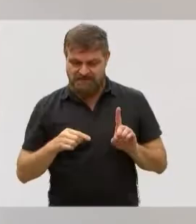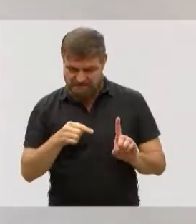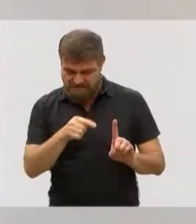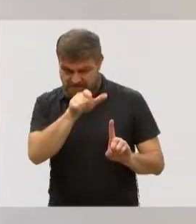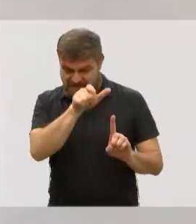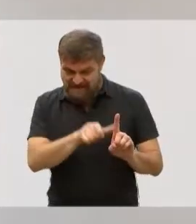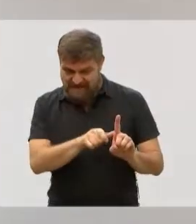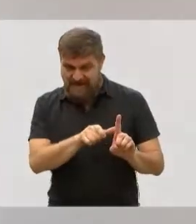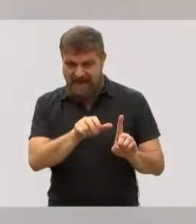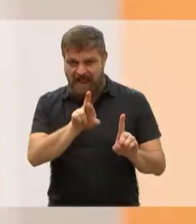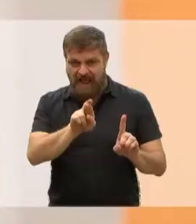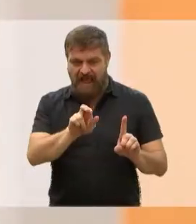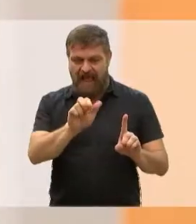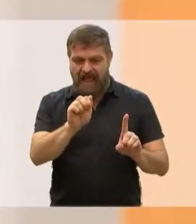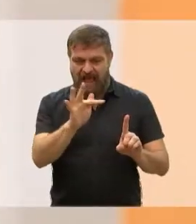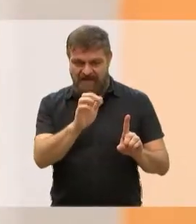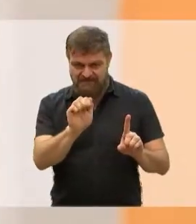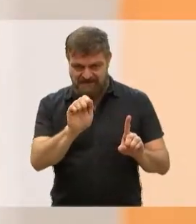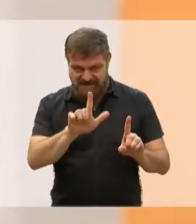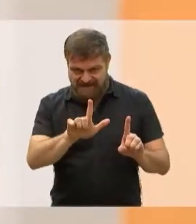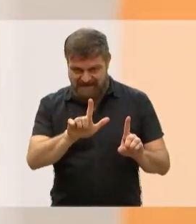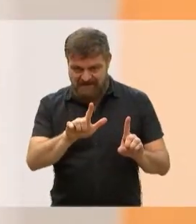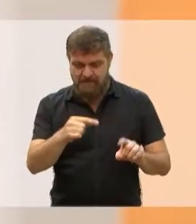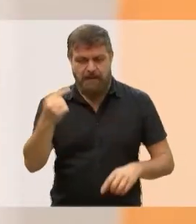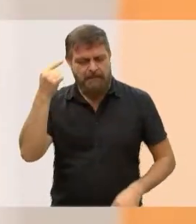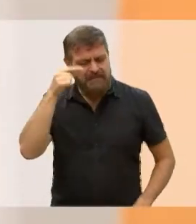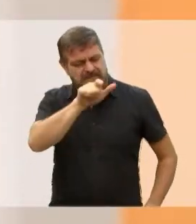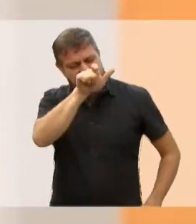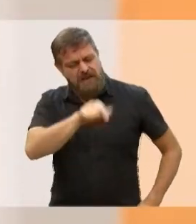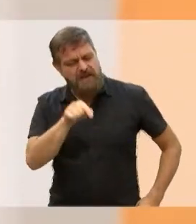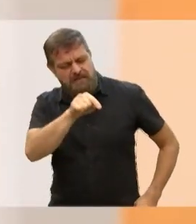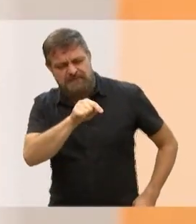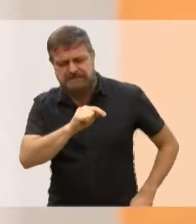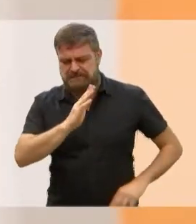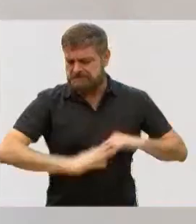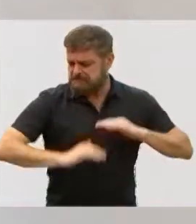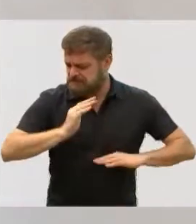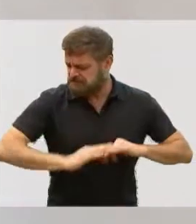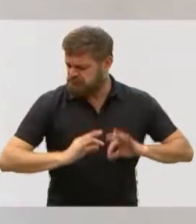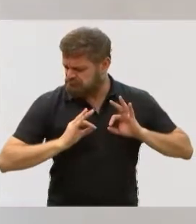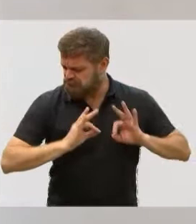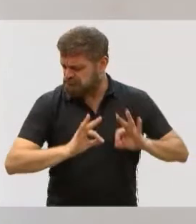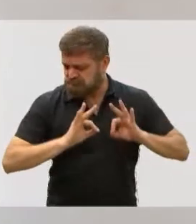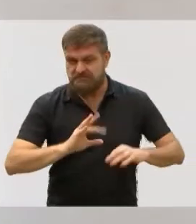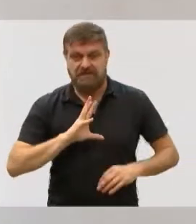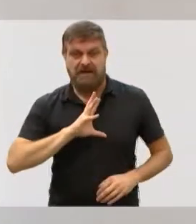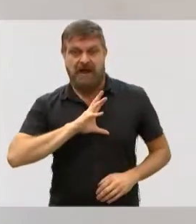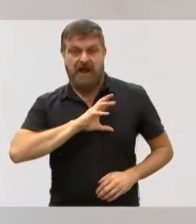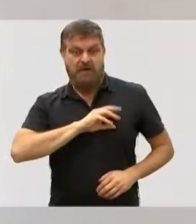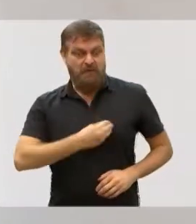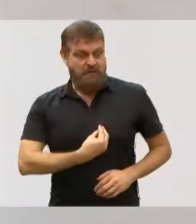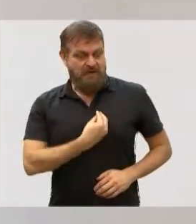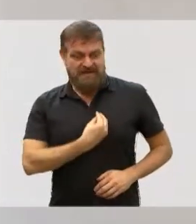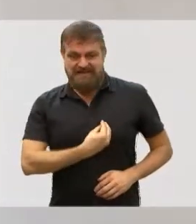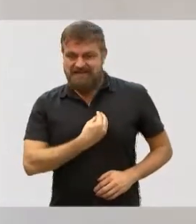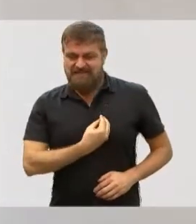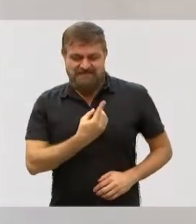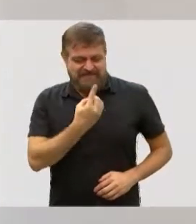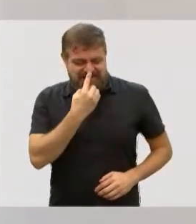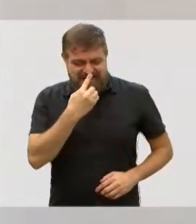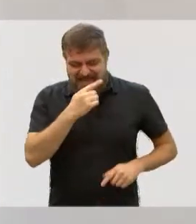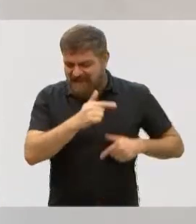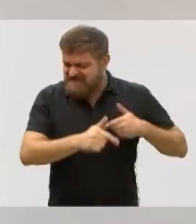ele tem síndrome de Down, mas olha, pensa numa pessoa ativa, uma pessoa que gosta de viver, uma pessoa